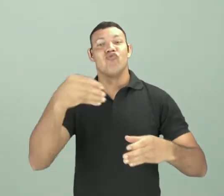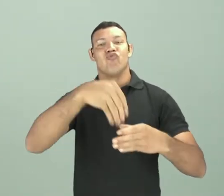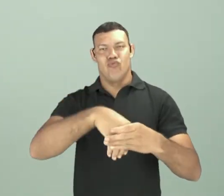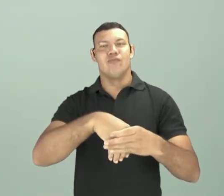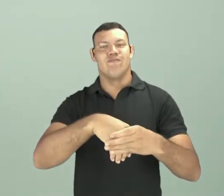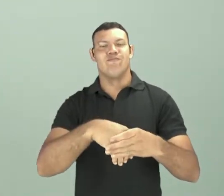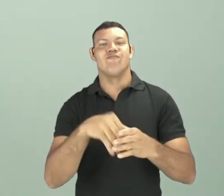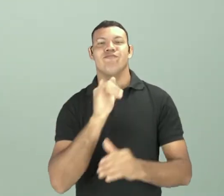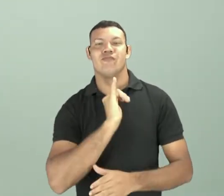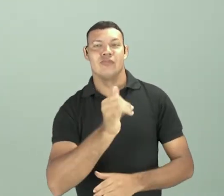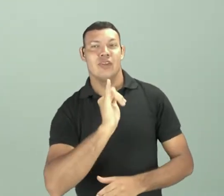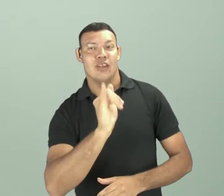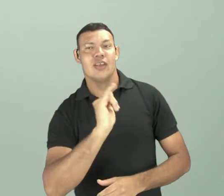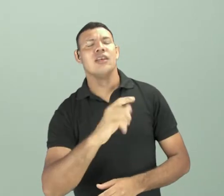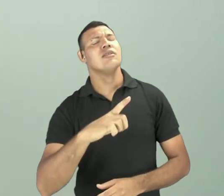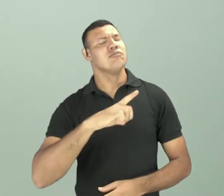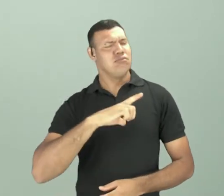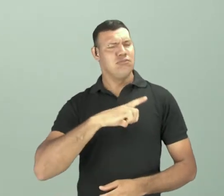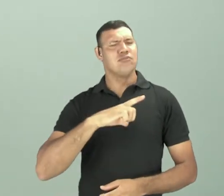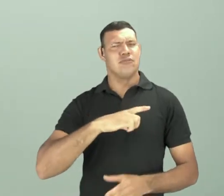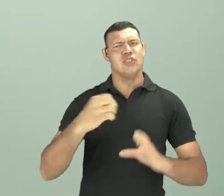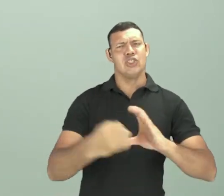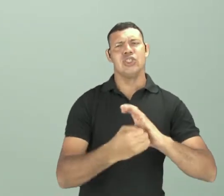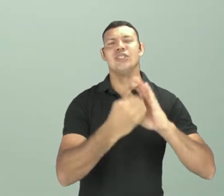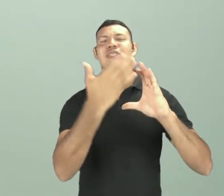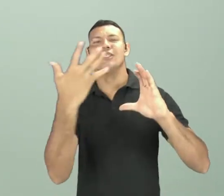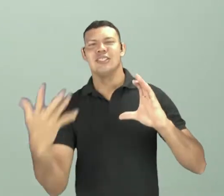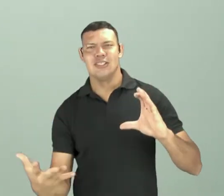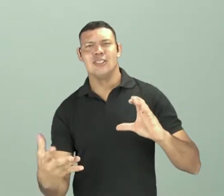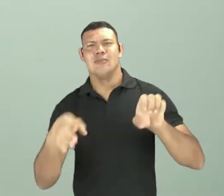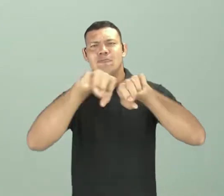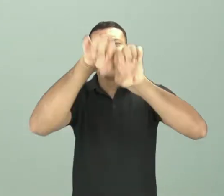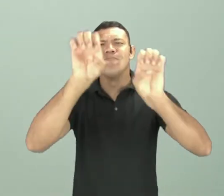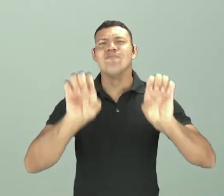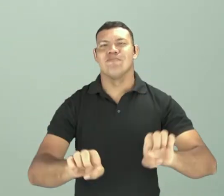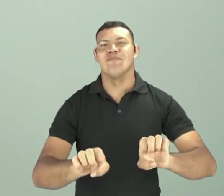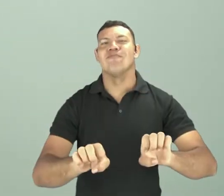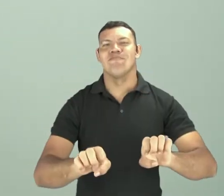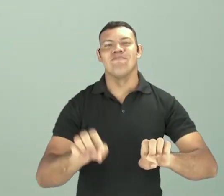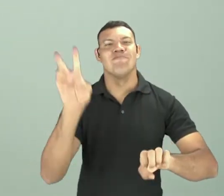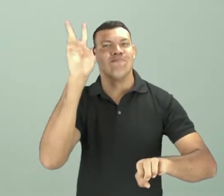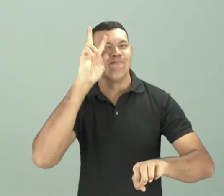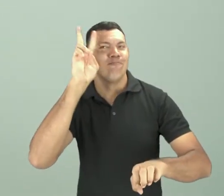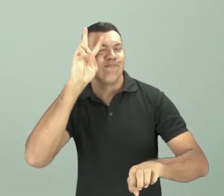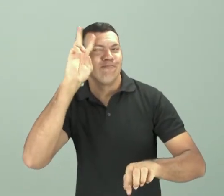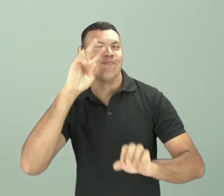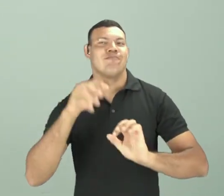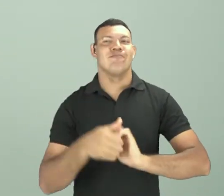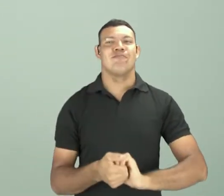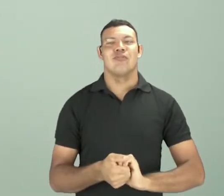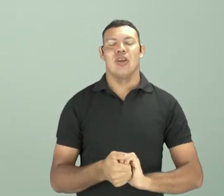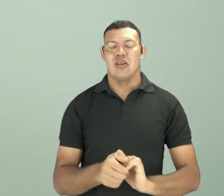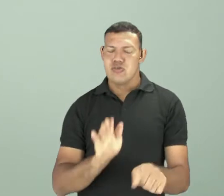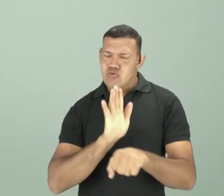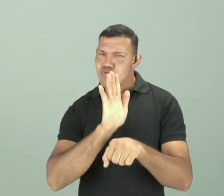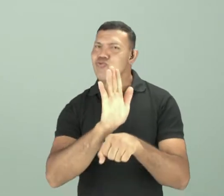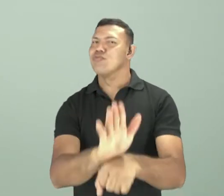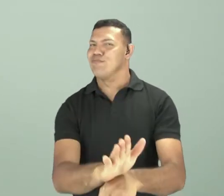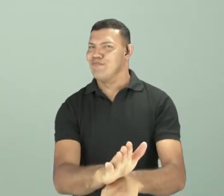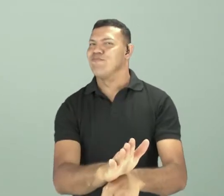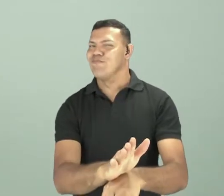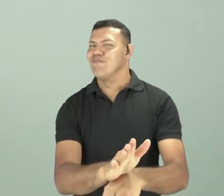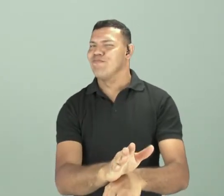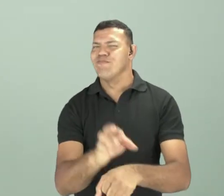textual narrativo. Então, ele tem uma característica, uma estrutura para você lembrar, que aí vai lhe ajudar